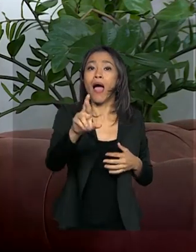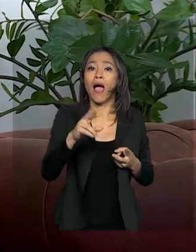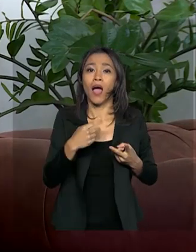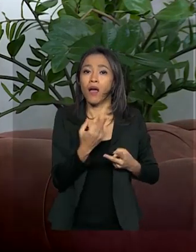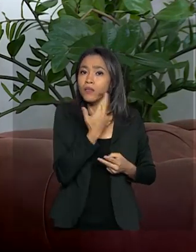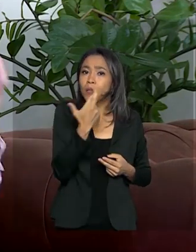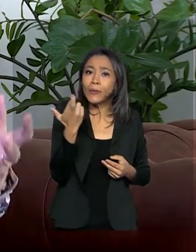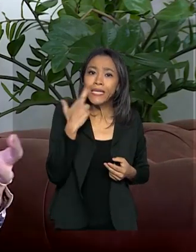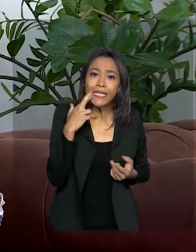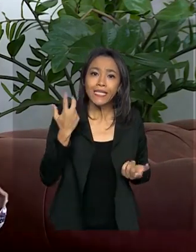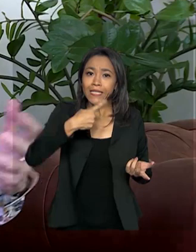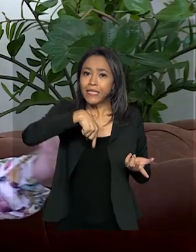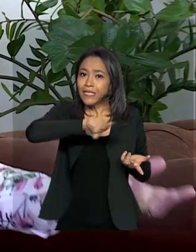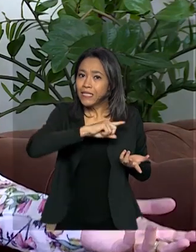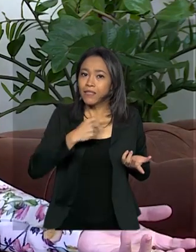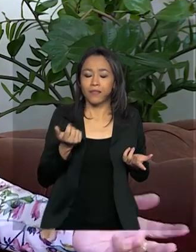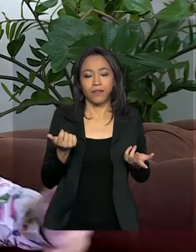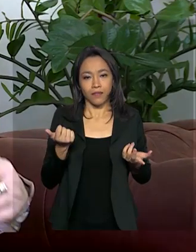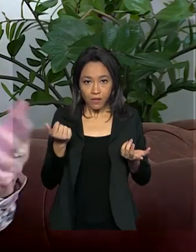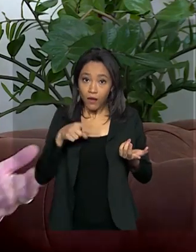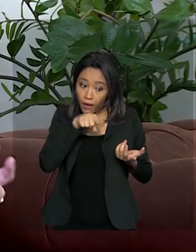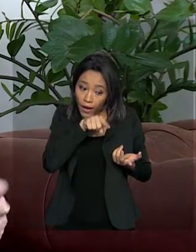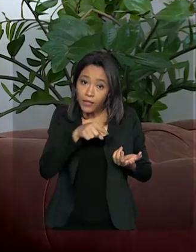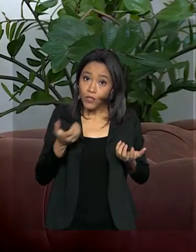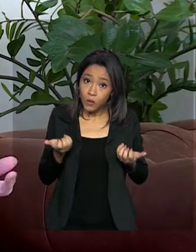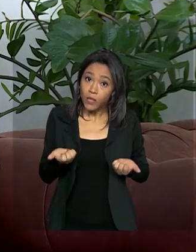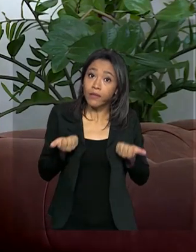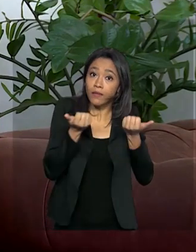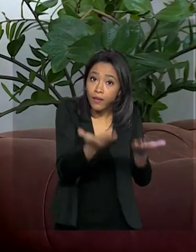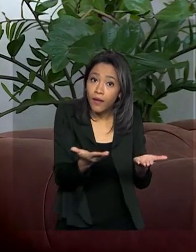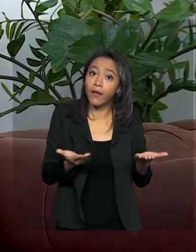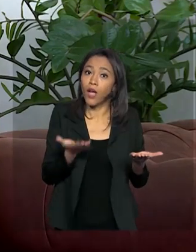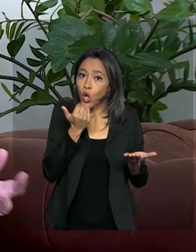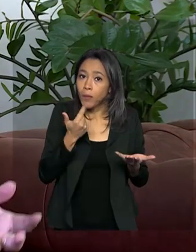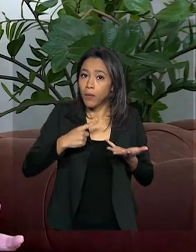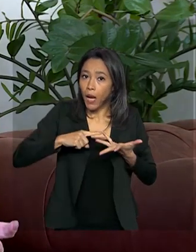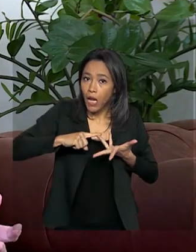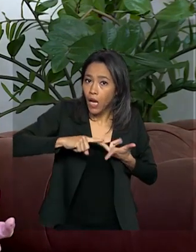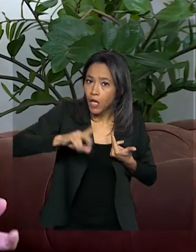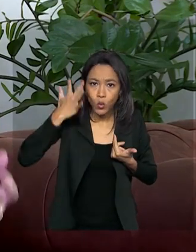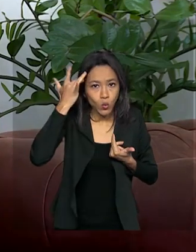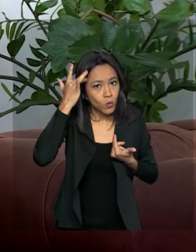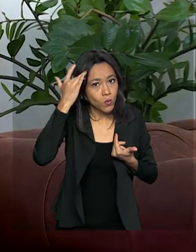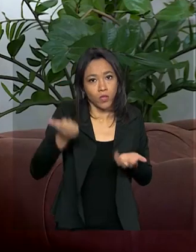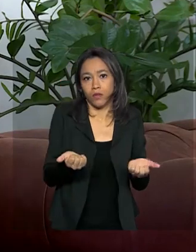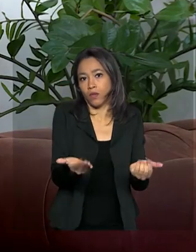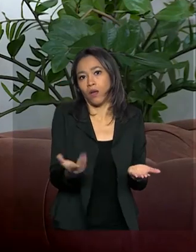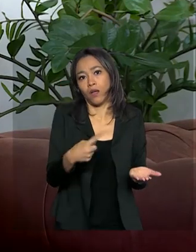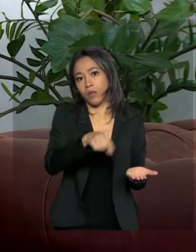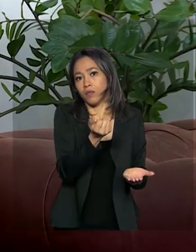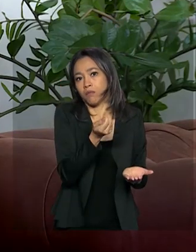restaurantes onde essa entrega é esses produtos perecíveis praticamente todos os dias